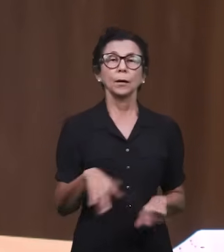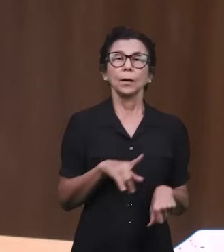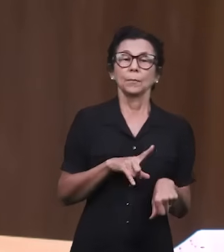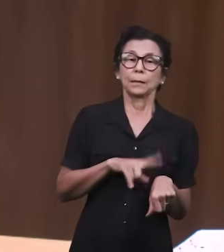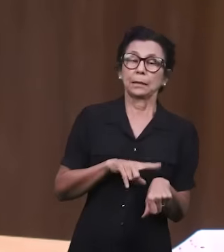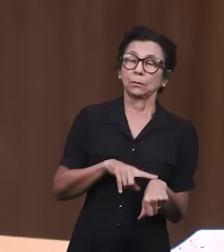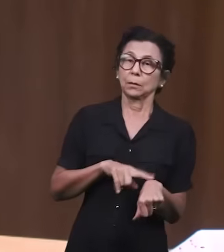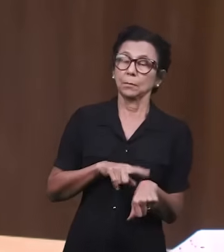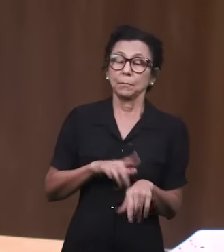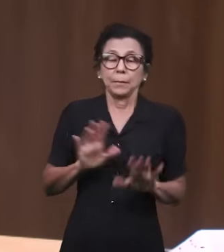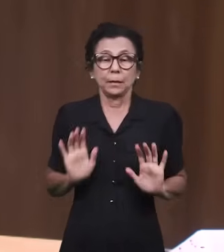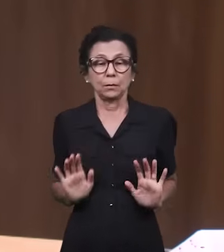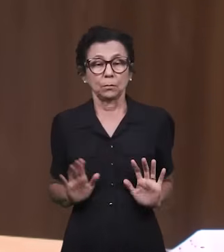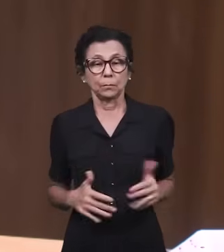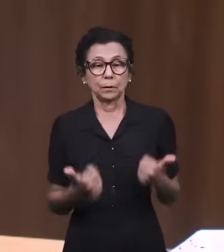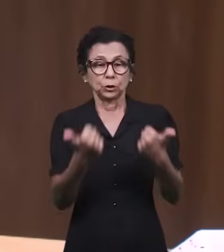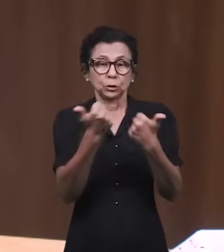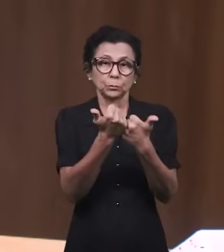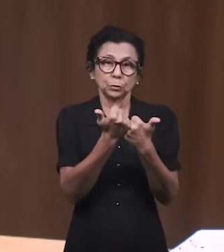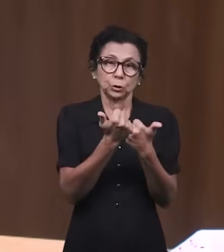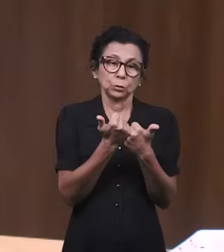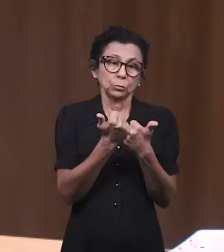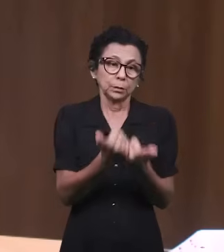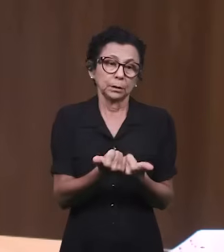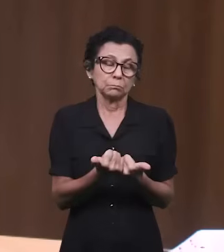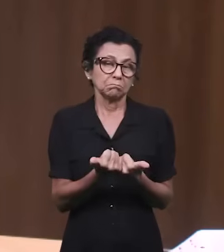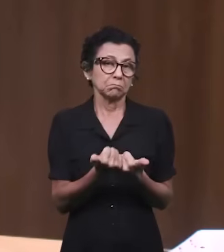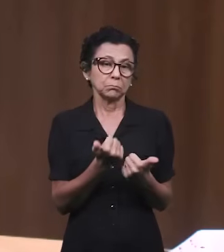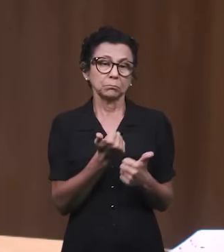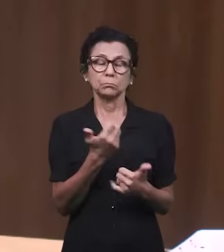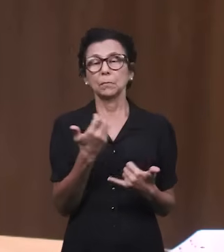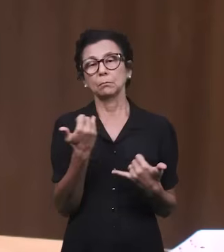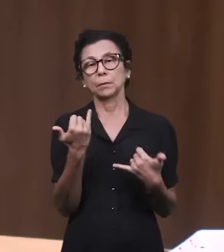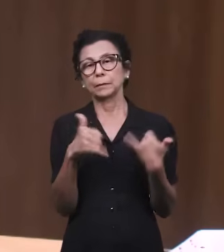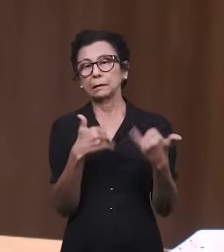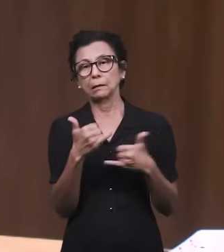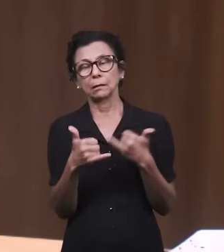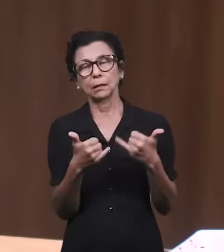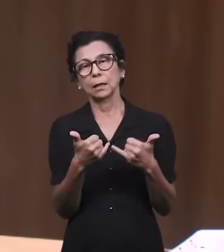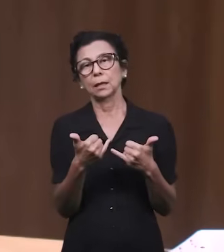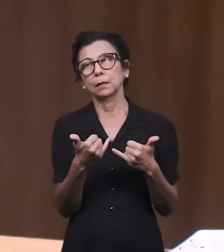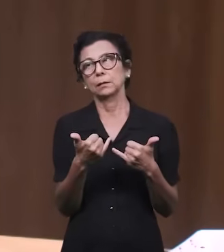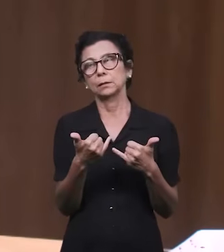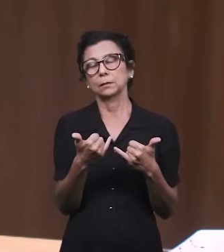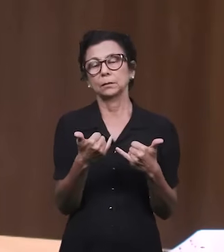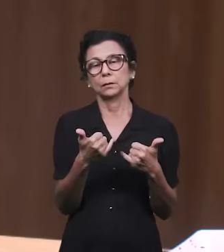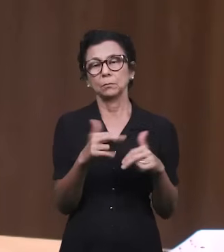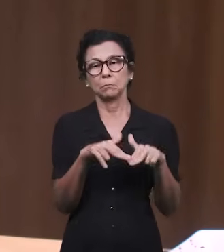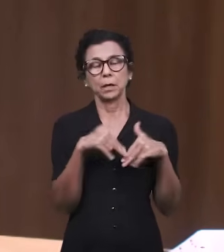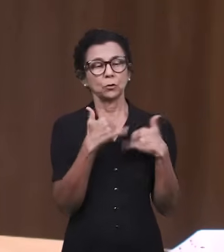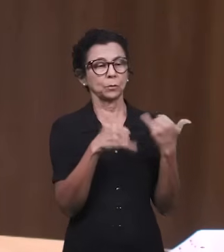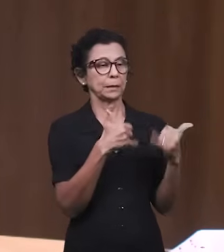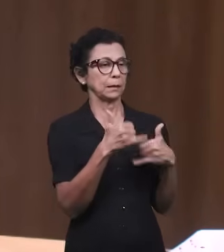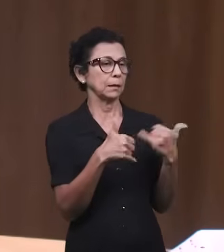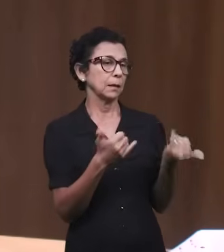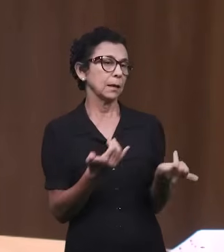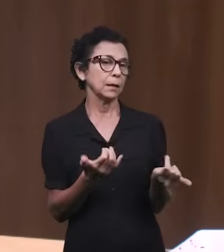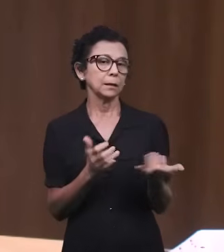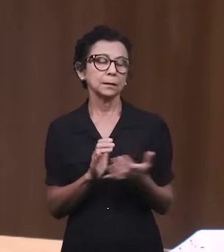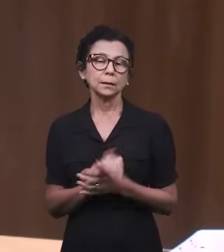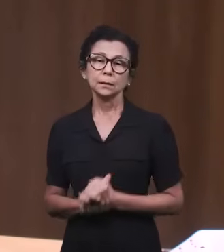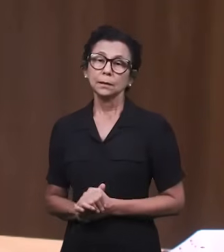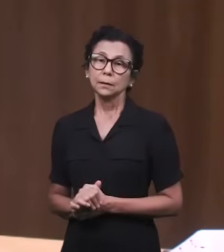uma ausência ou como forma de recreação, Nós damos as telas ou nós procuramos